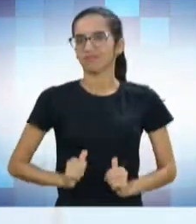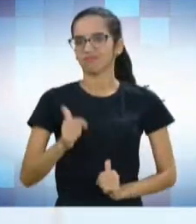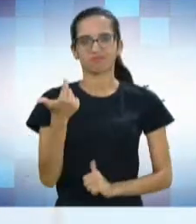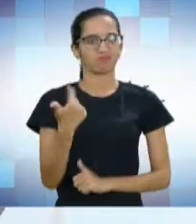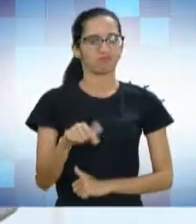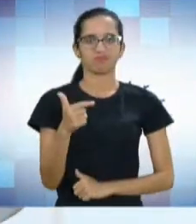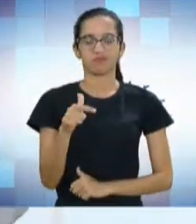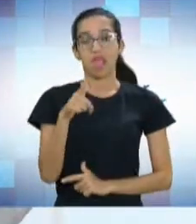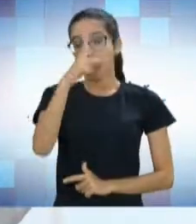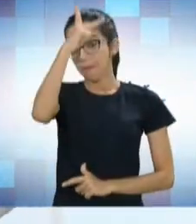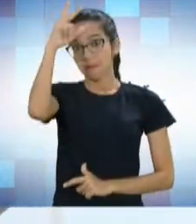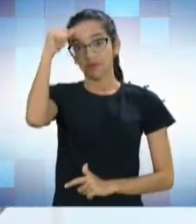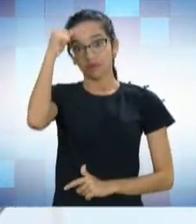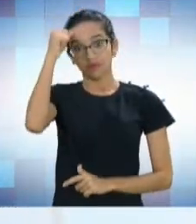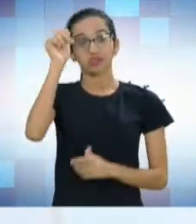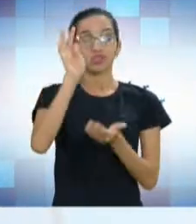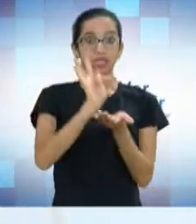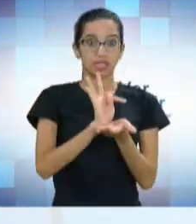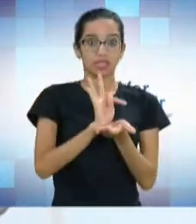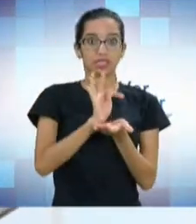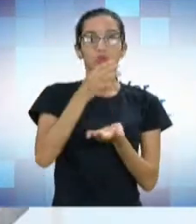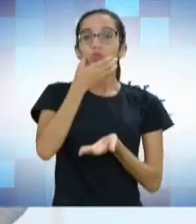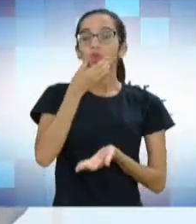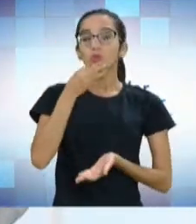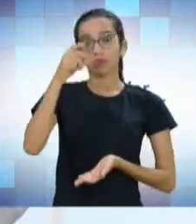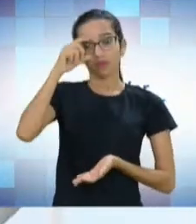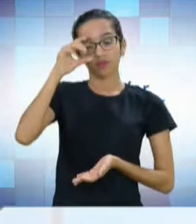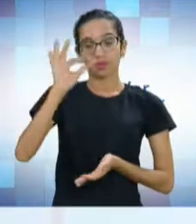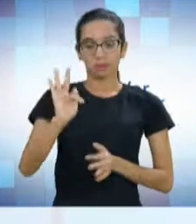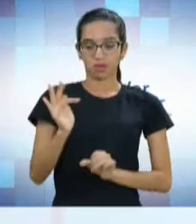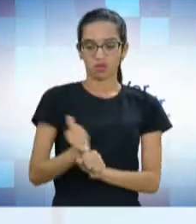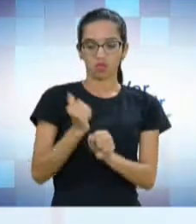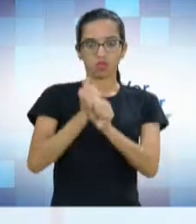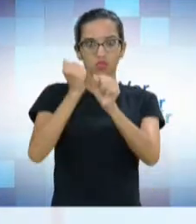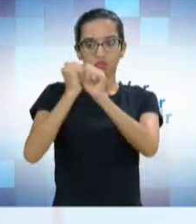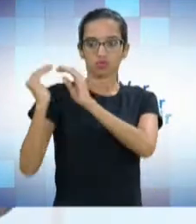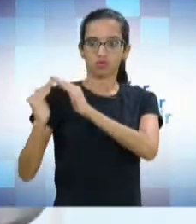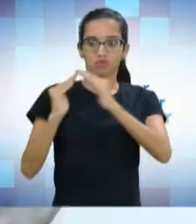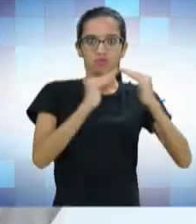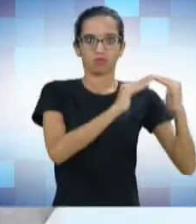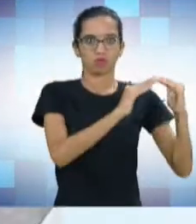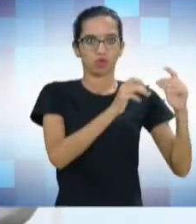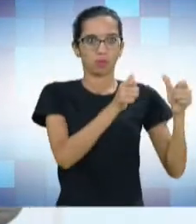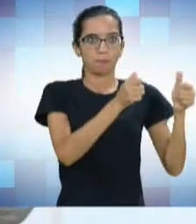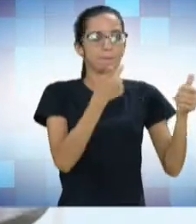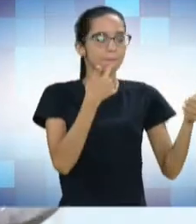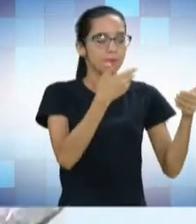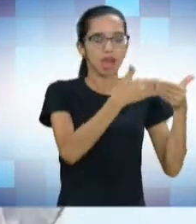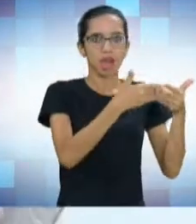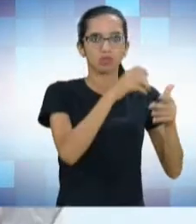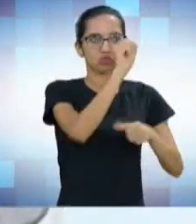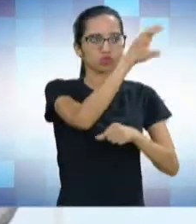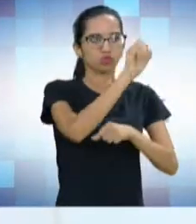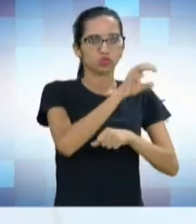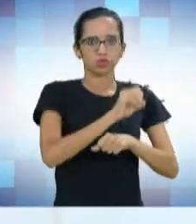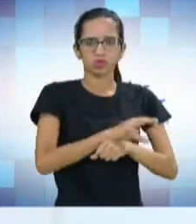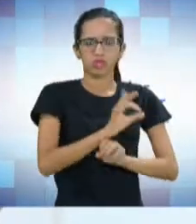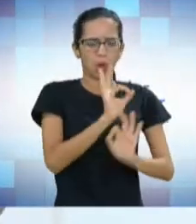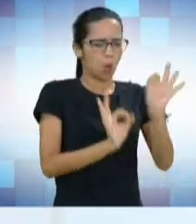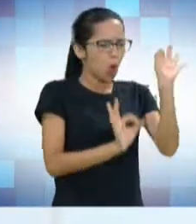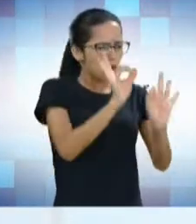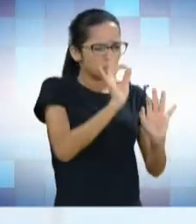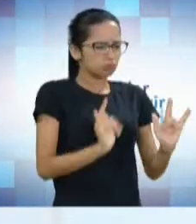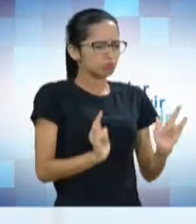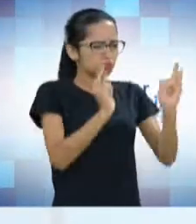o prefeito firmino construir um mercado ali ao lado próximo ao sinal todo moderno com acessibilidade com tudo